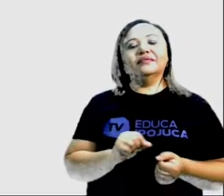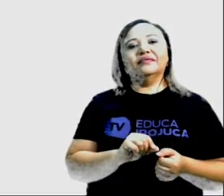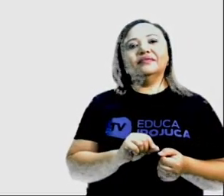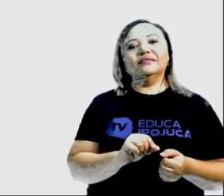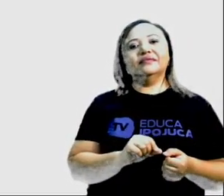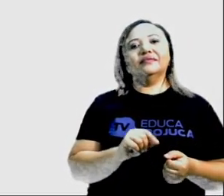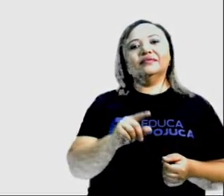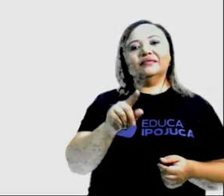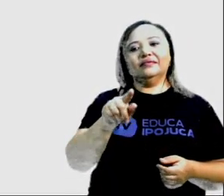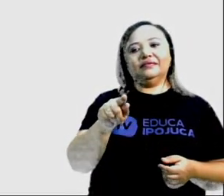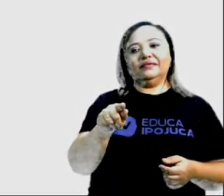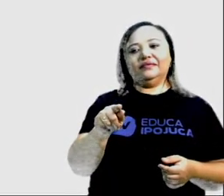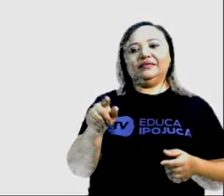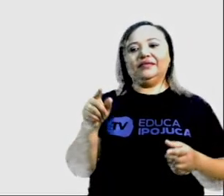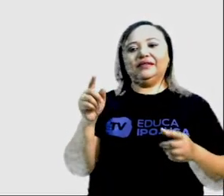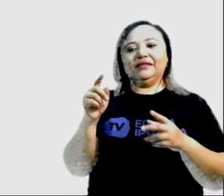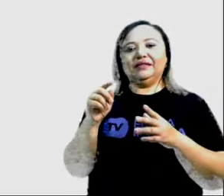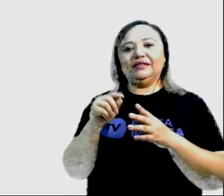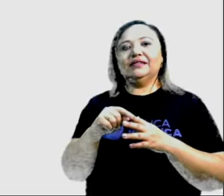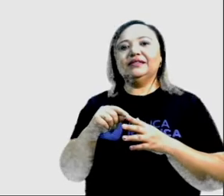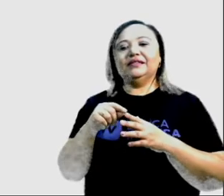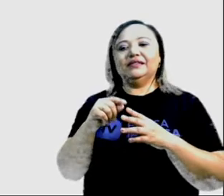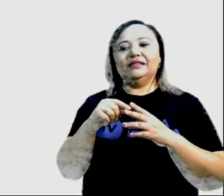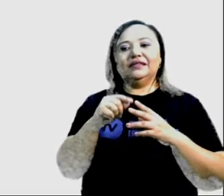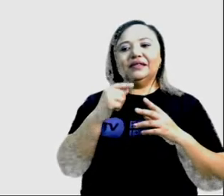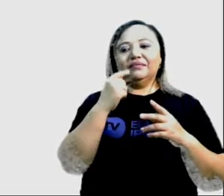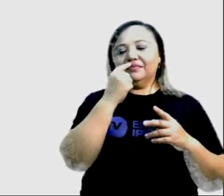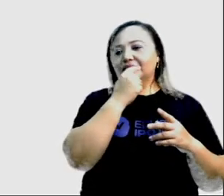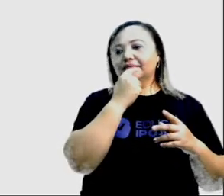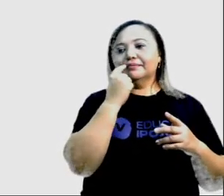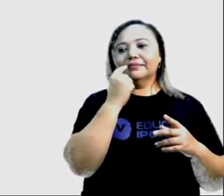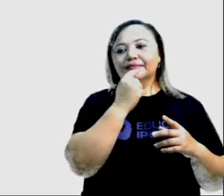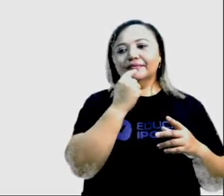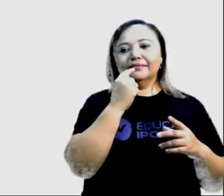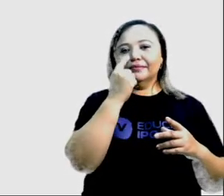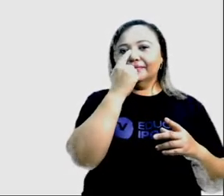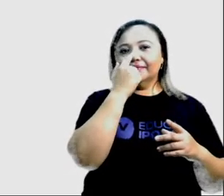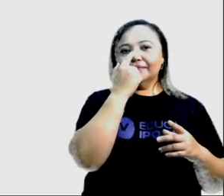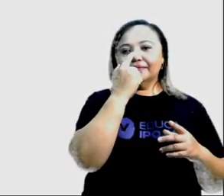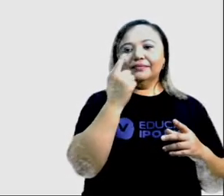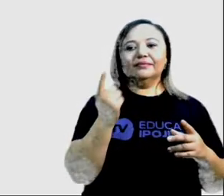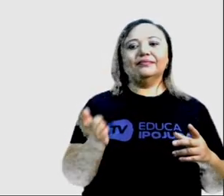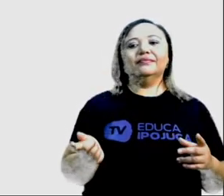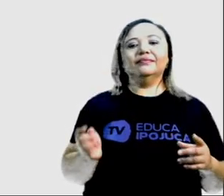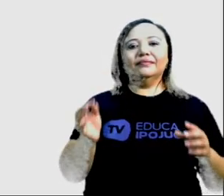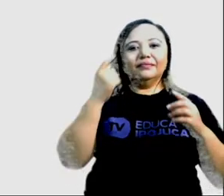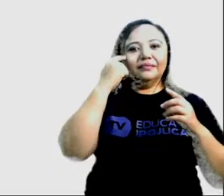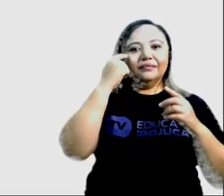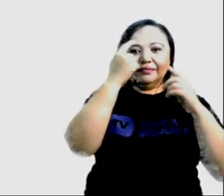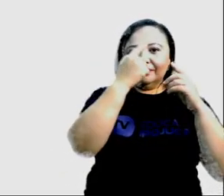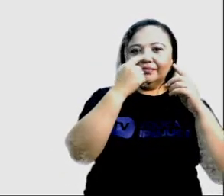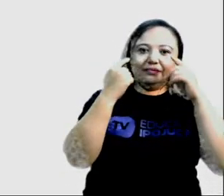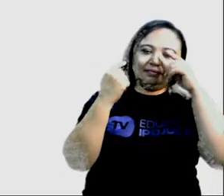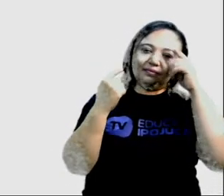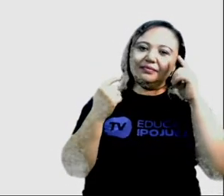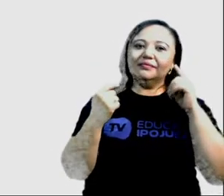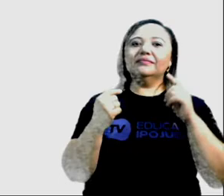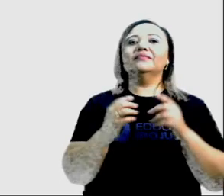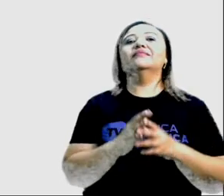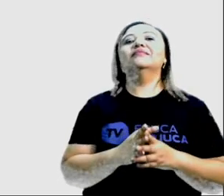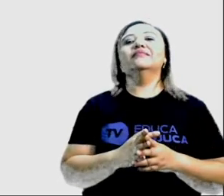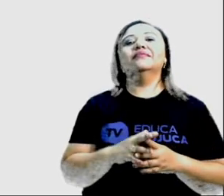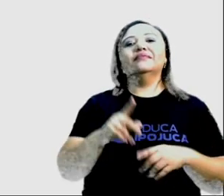faz o terceiro passo, faz a boquinha, né? E o nariz, ajeita o olhinho, que eles são